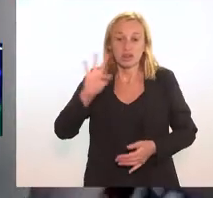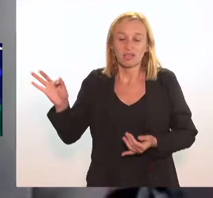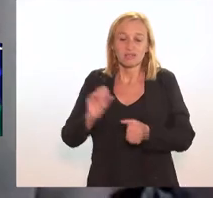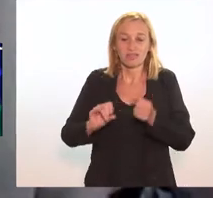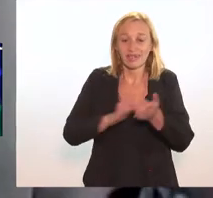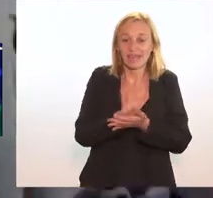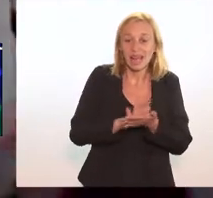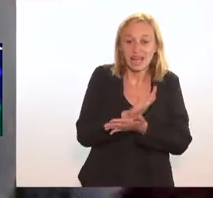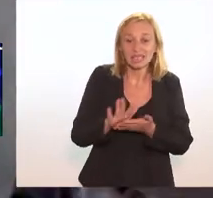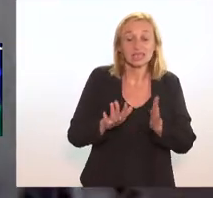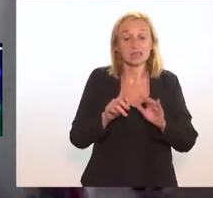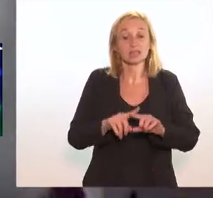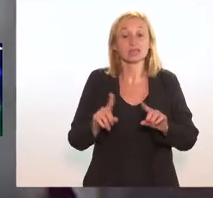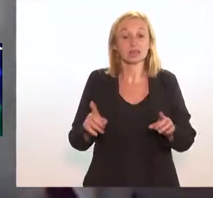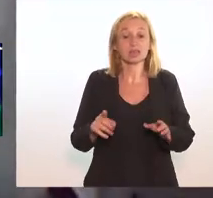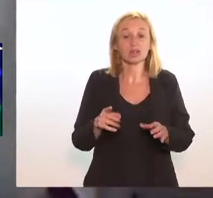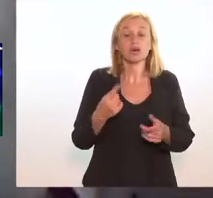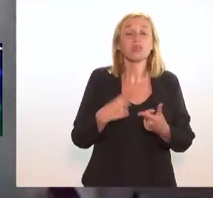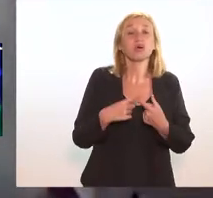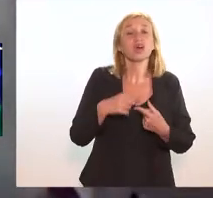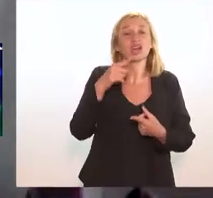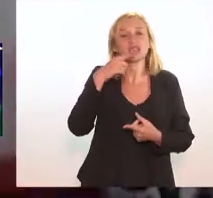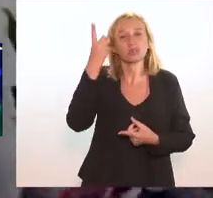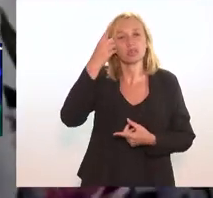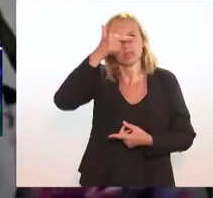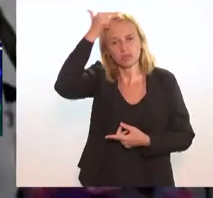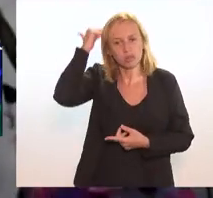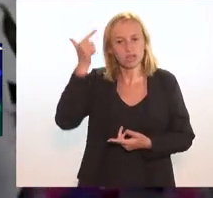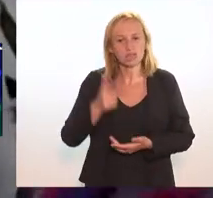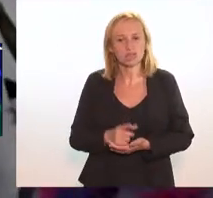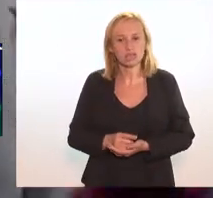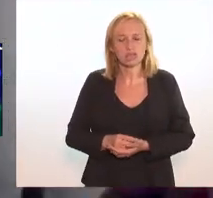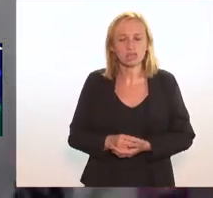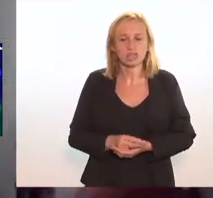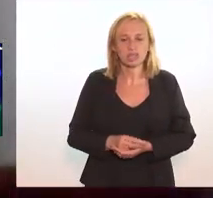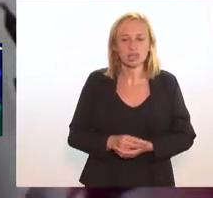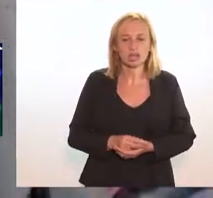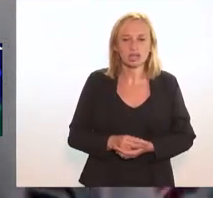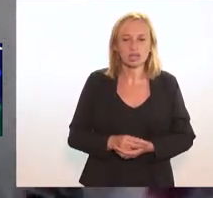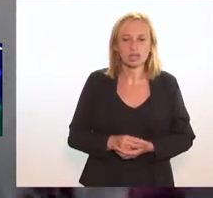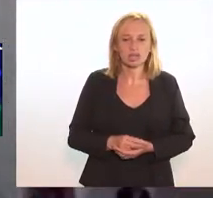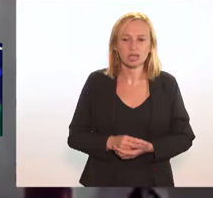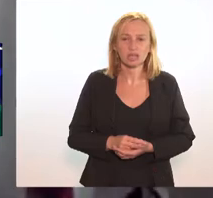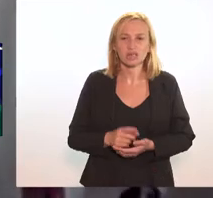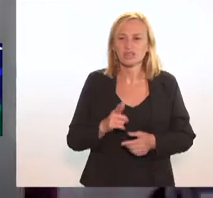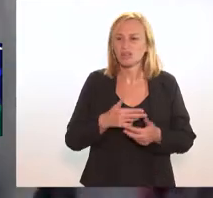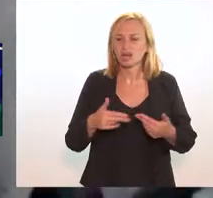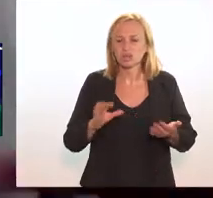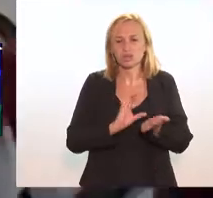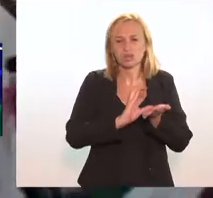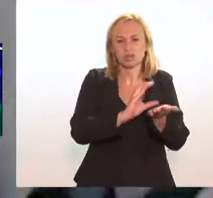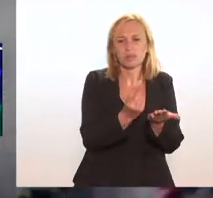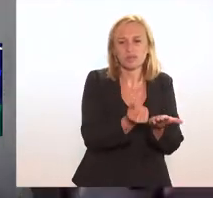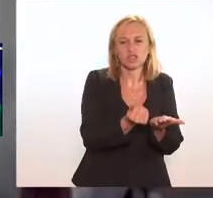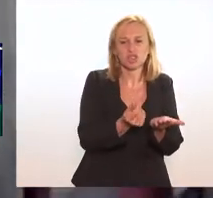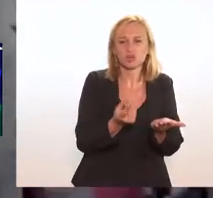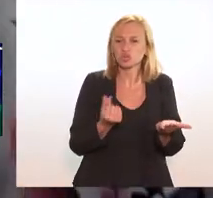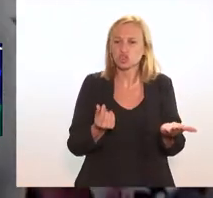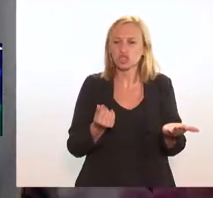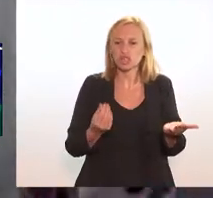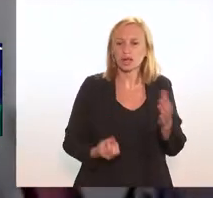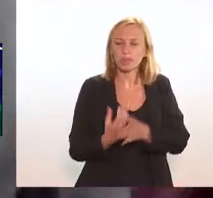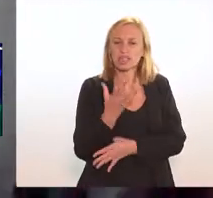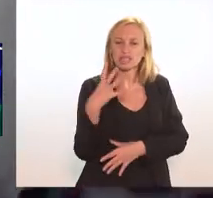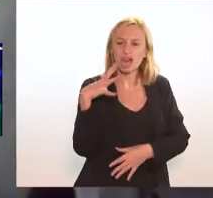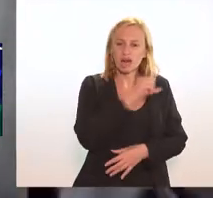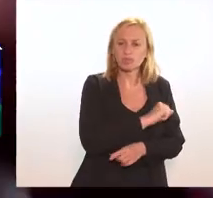do governo do Estado, por que não, Luiz Paulo? Se para dinheiro tem tanta coisa para investir, o dinheiro aparece para algumas coisas, por que